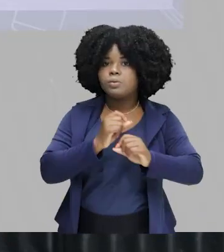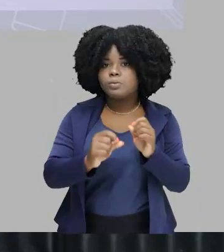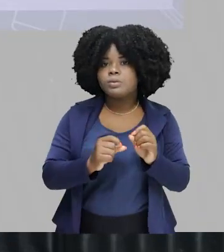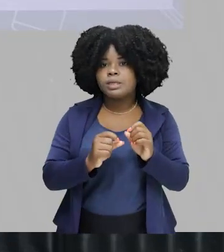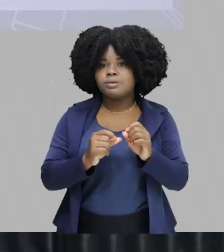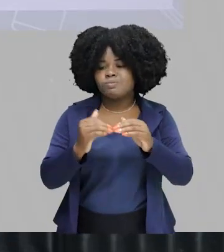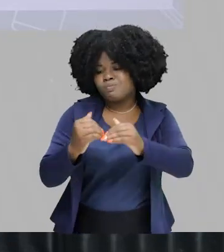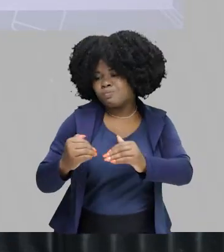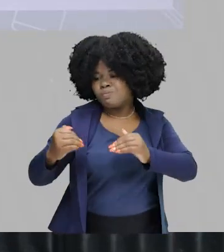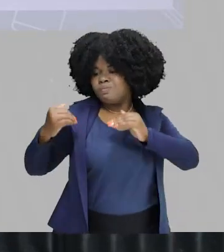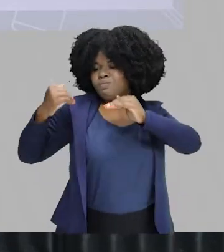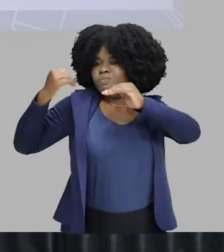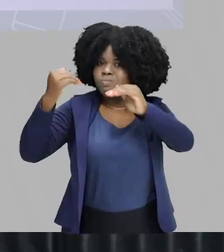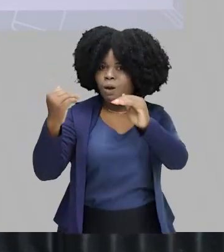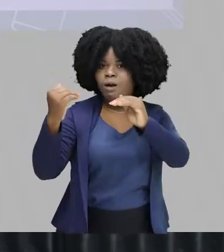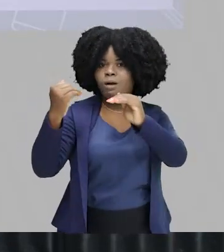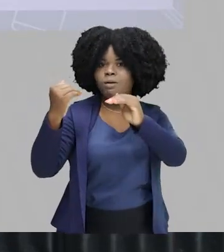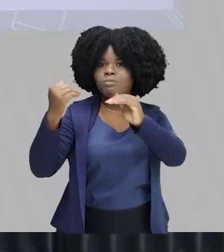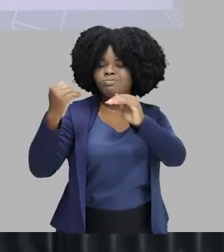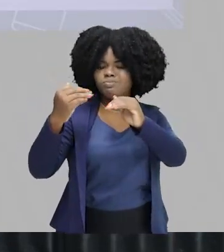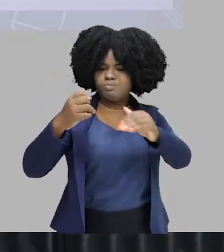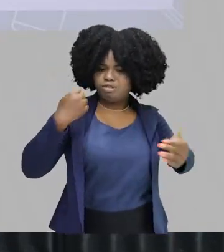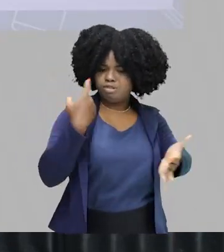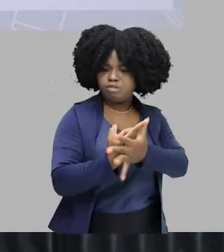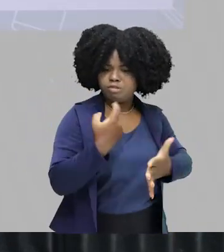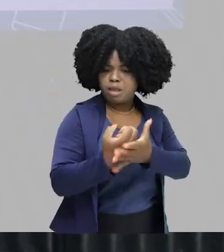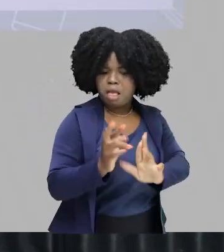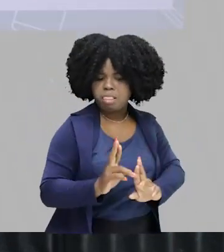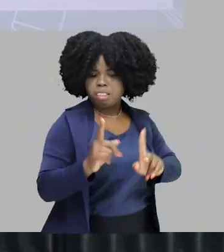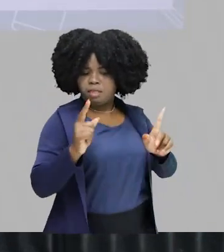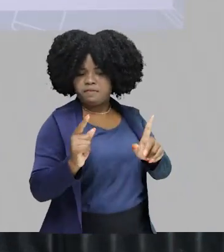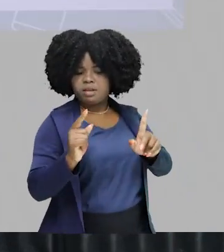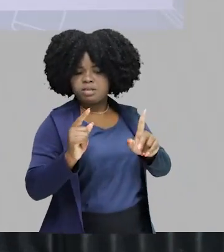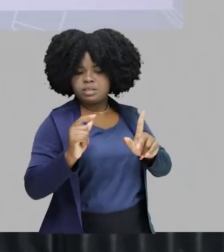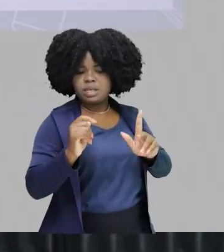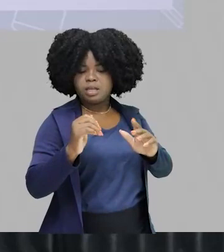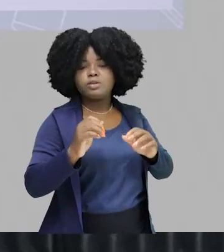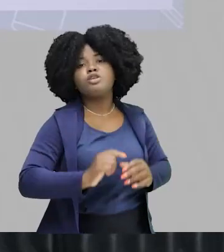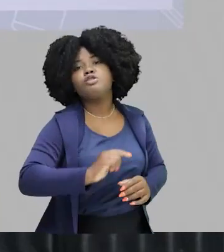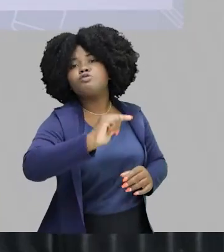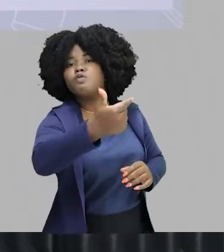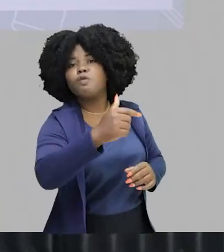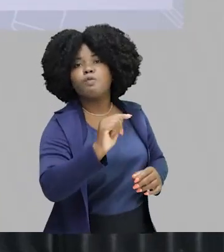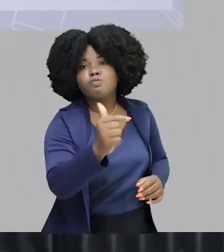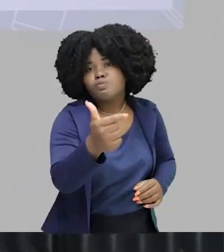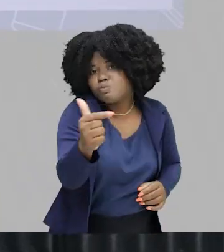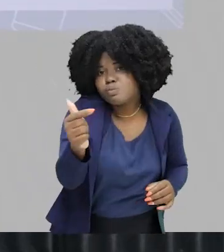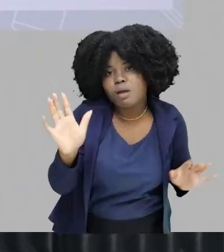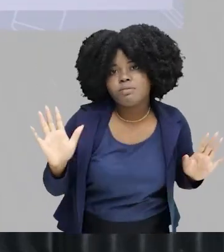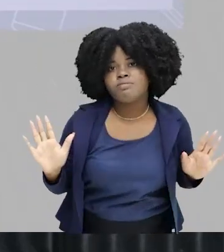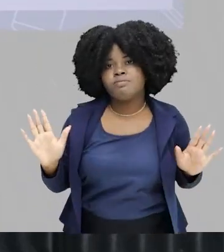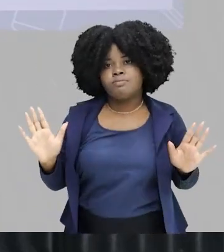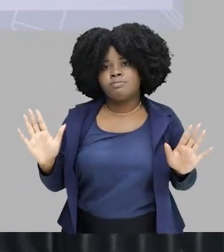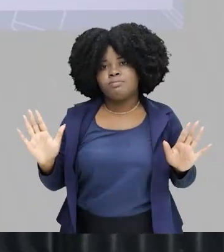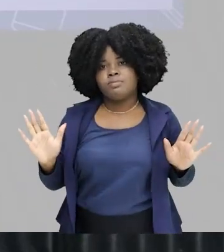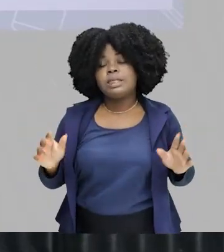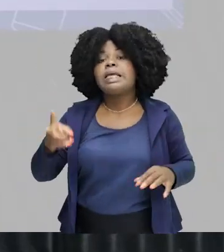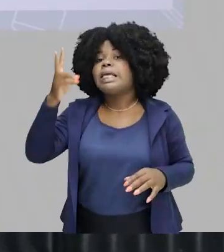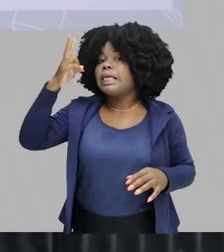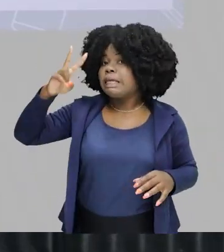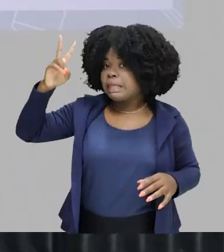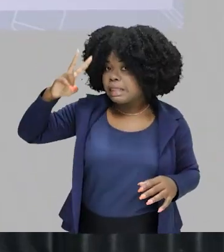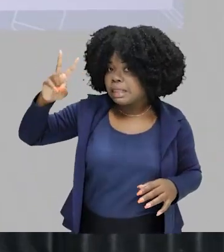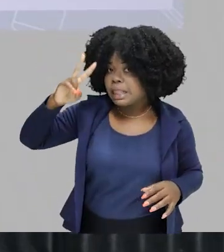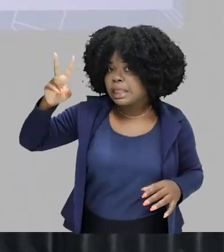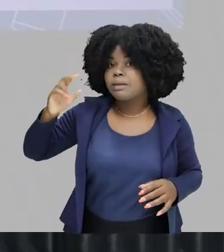grupo. Porque o teu padrão de consumo se mostra diferenciado dos demais. E lembra que o padrão de consumo é um dos critérios que